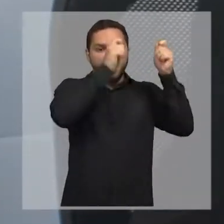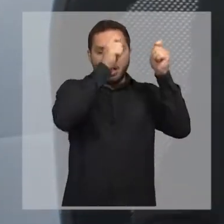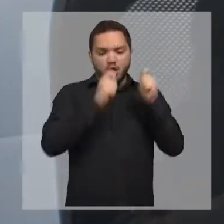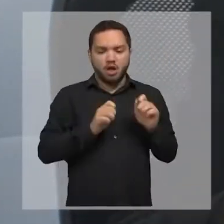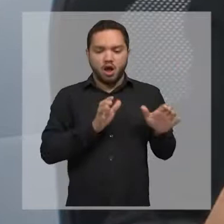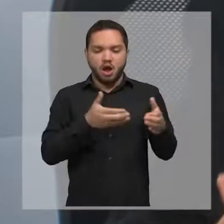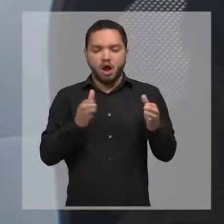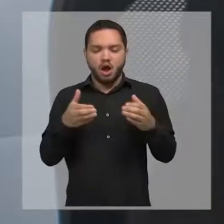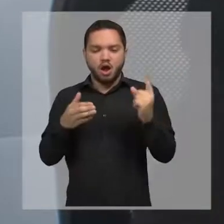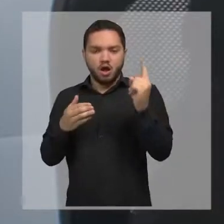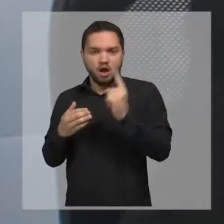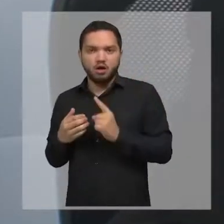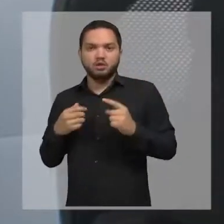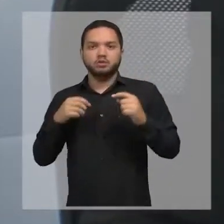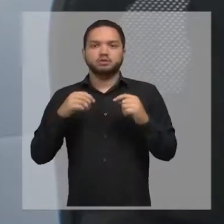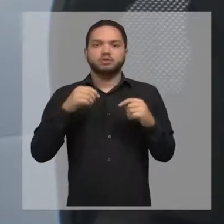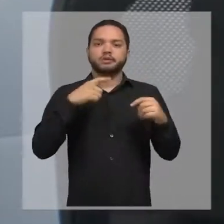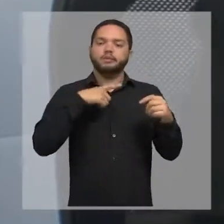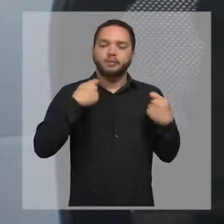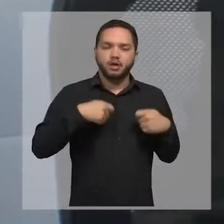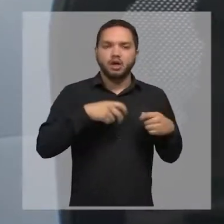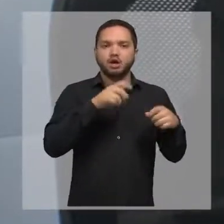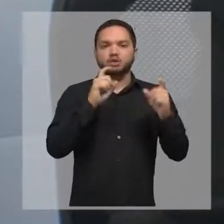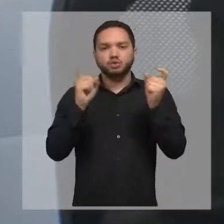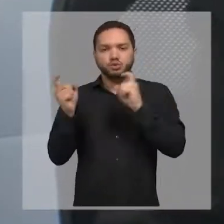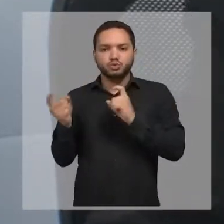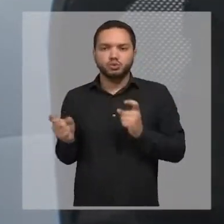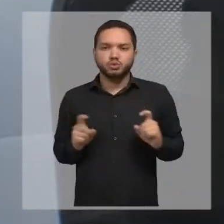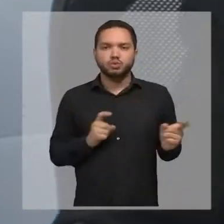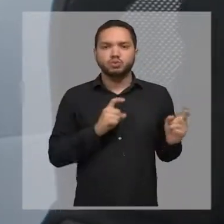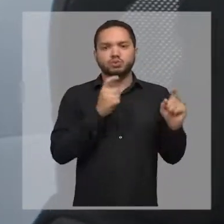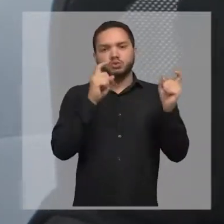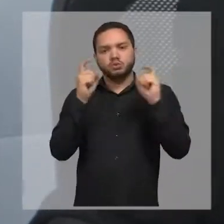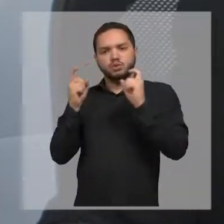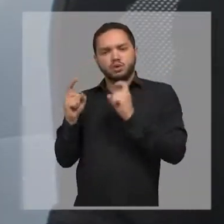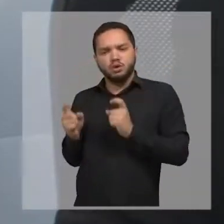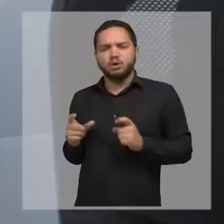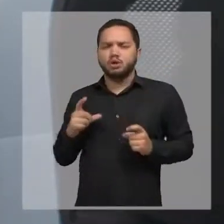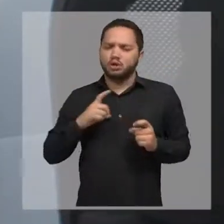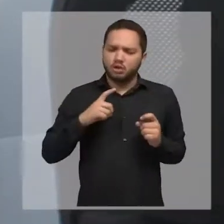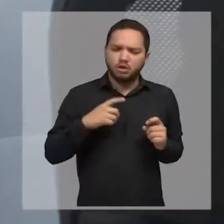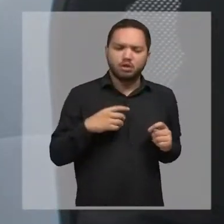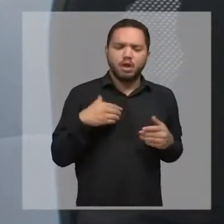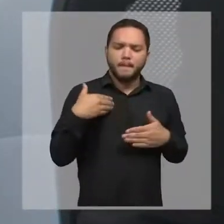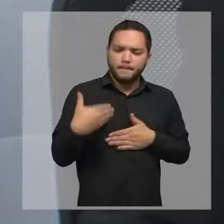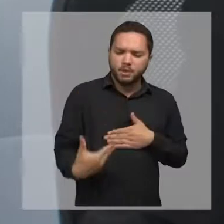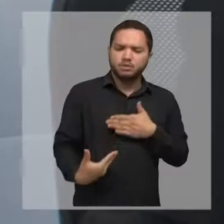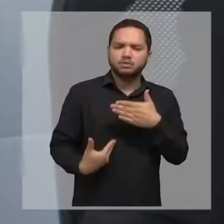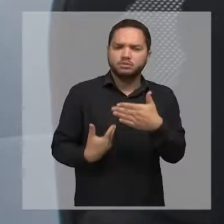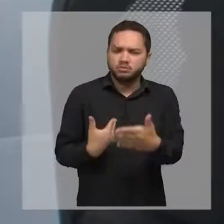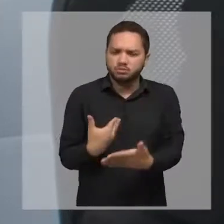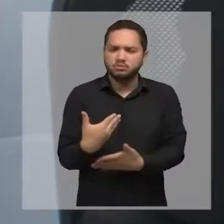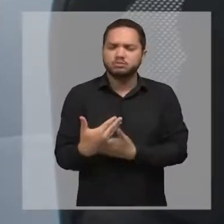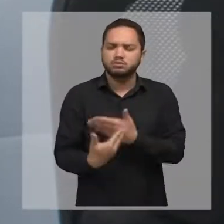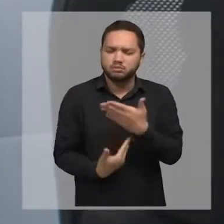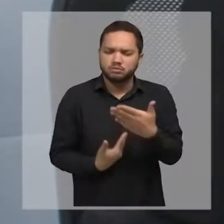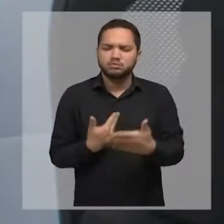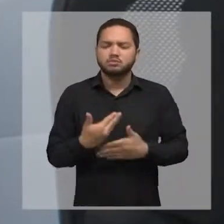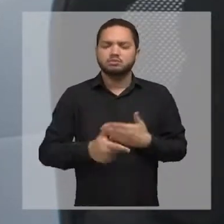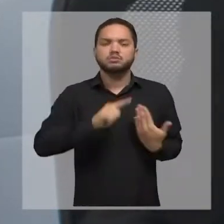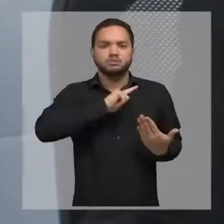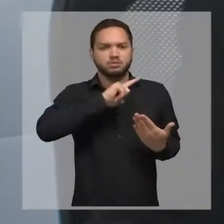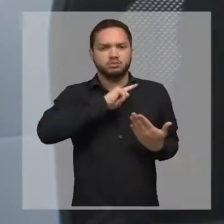a mensagem do prefeito chega, é se discutido, passa por todo um rito. Não é um processo